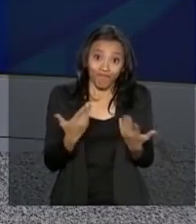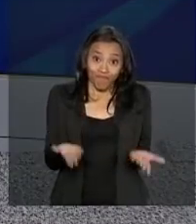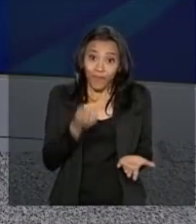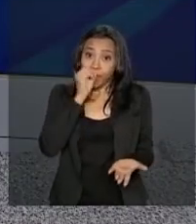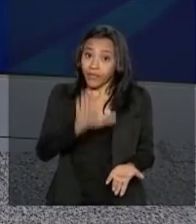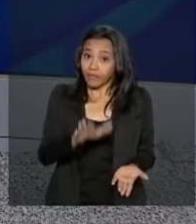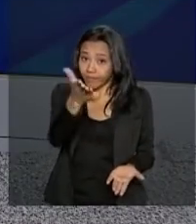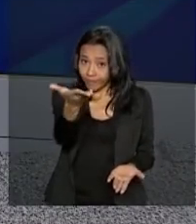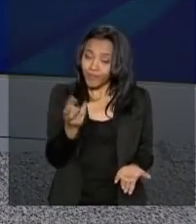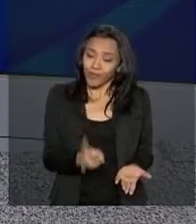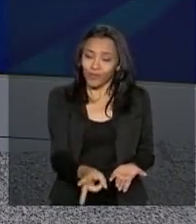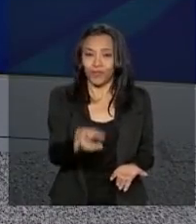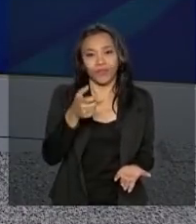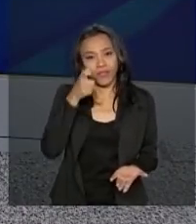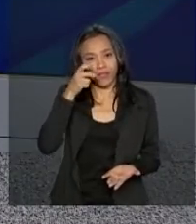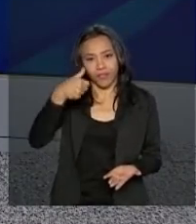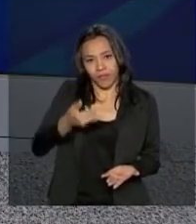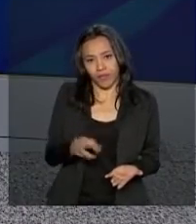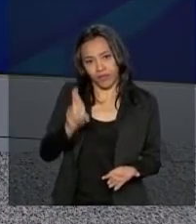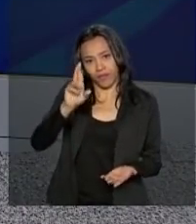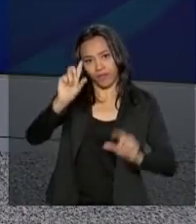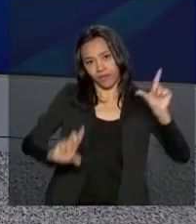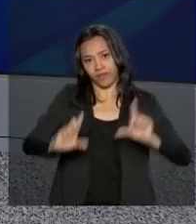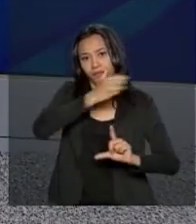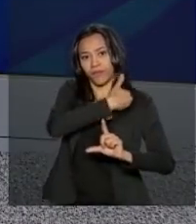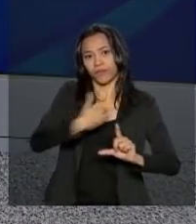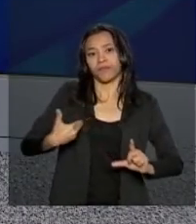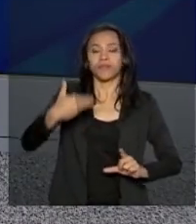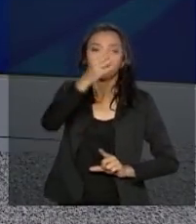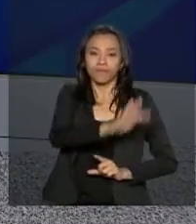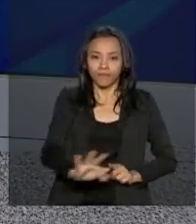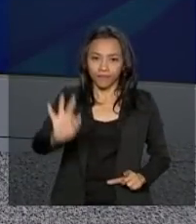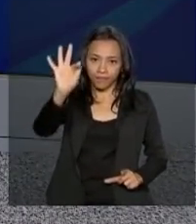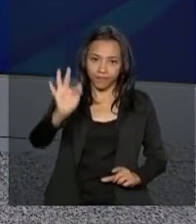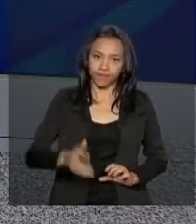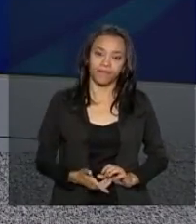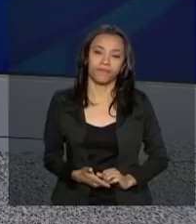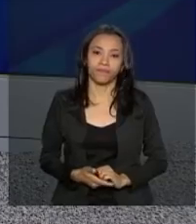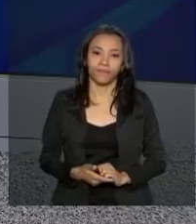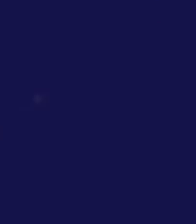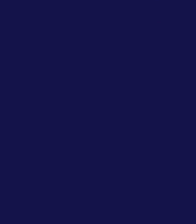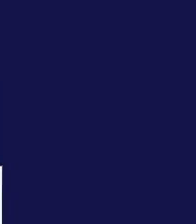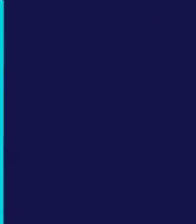Uma boa tarde para você e continue com a gente aqui na NBR, a TV do Governo Federal.